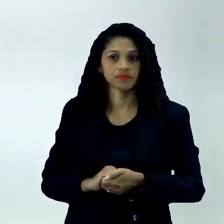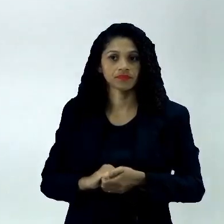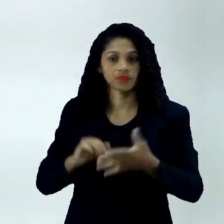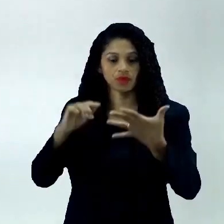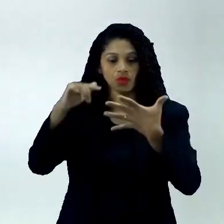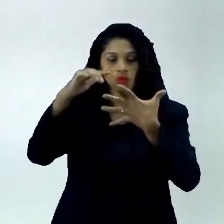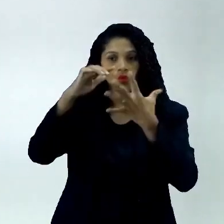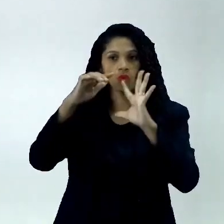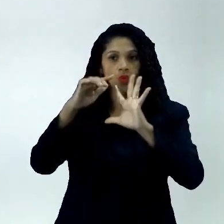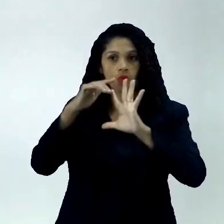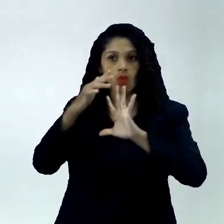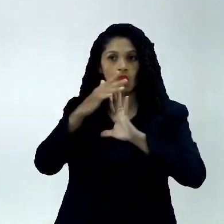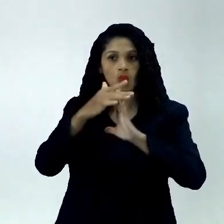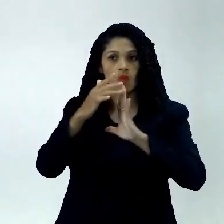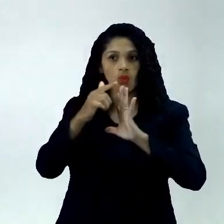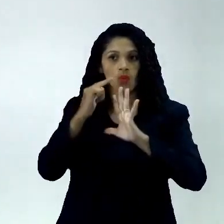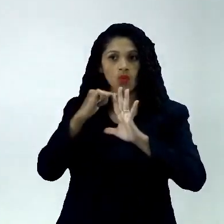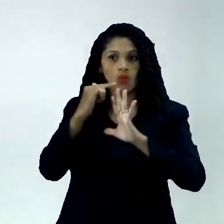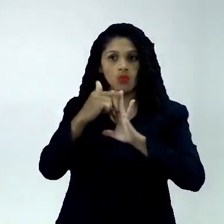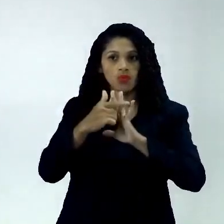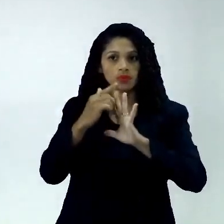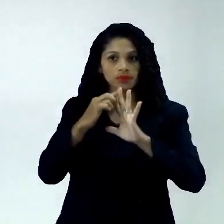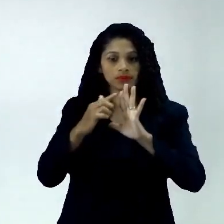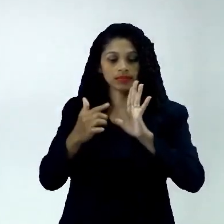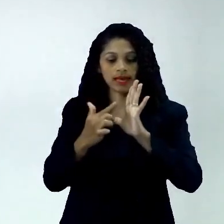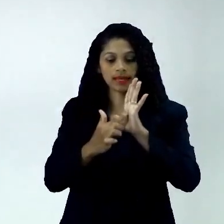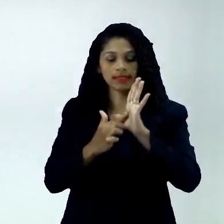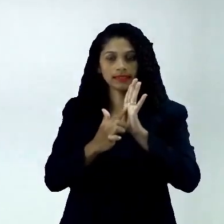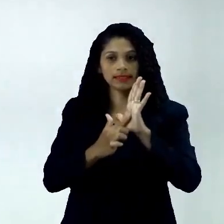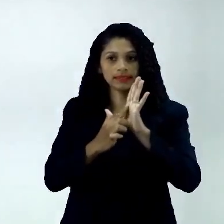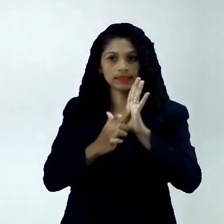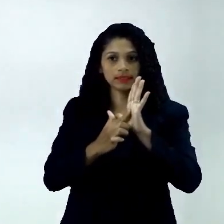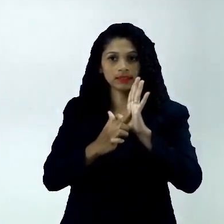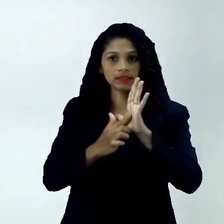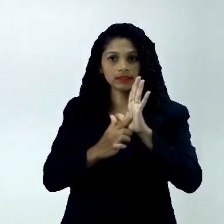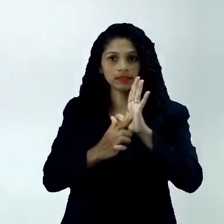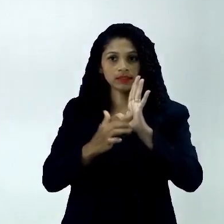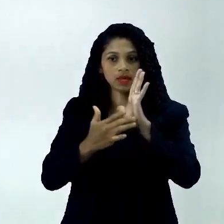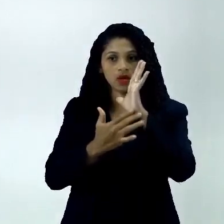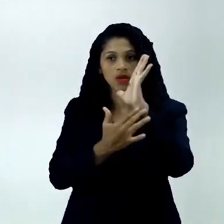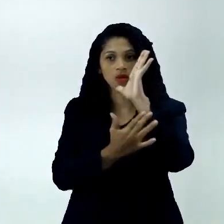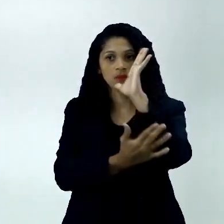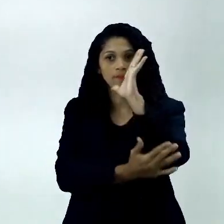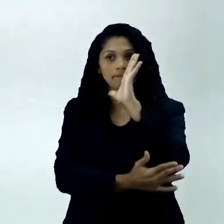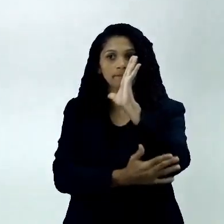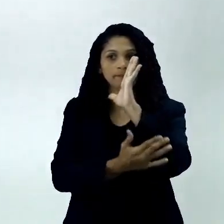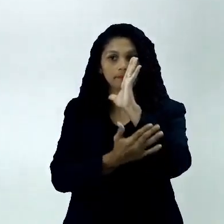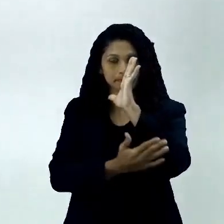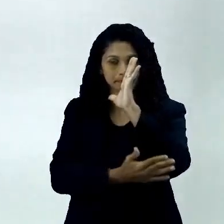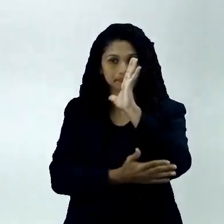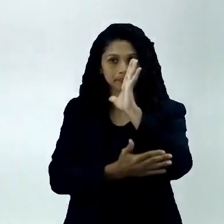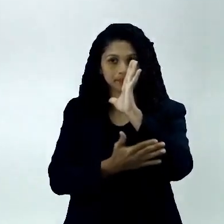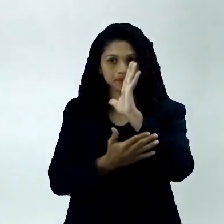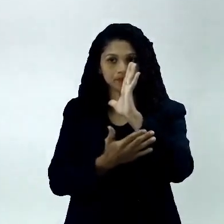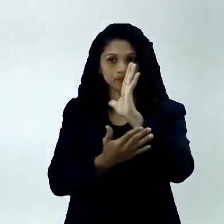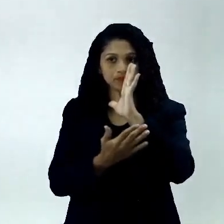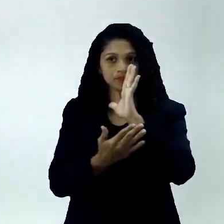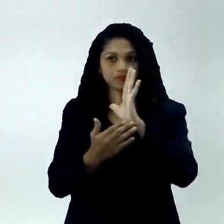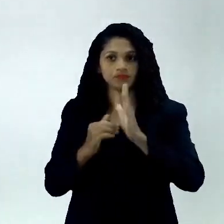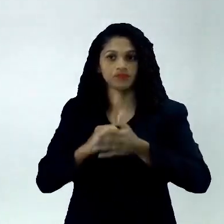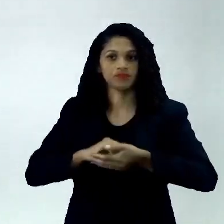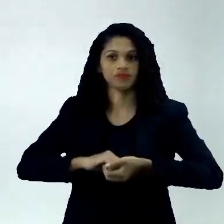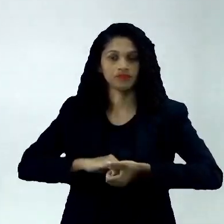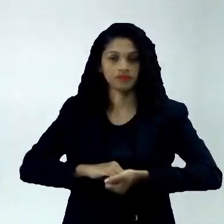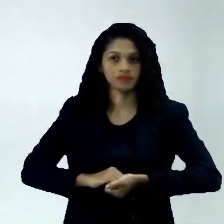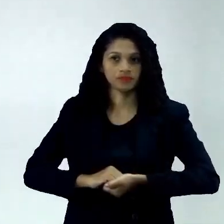da minha mão, a palma da mão seria o corpo e o axônio seria o meu antebraço. Então, vem dos dendritos